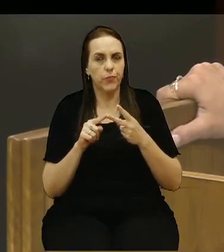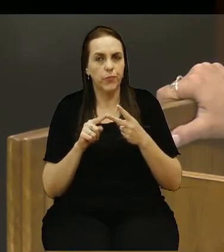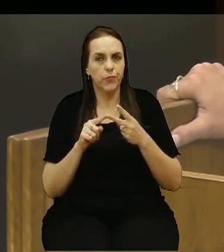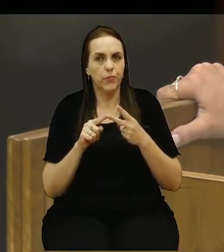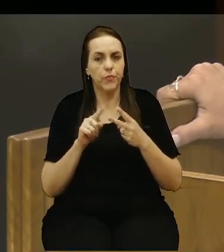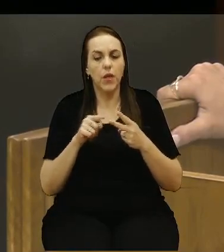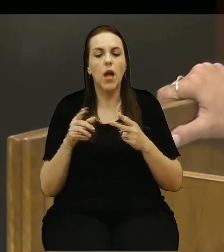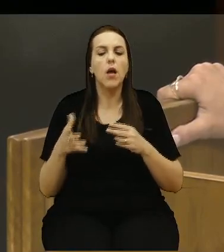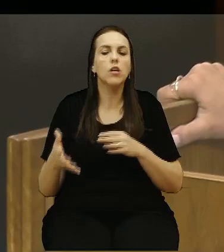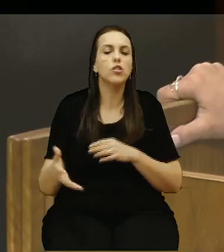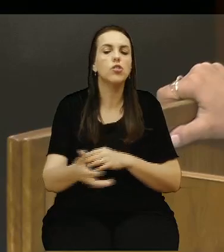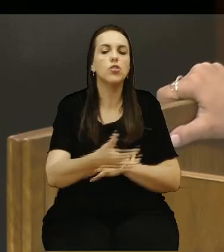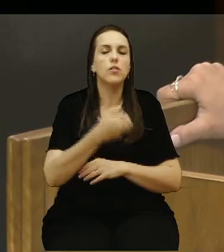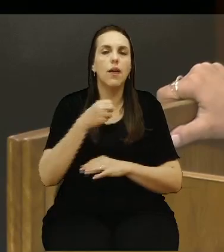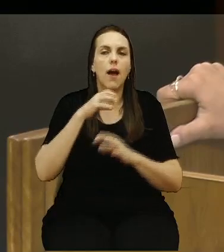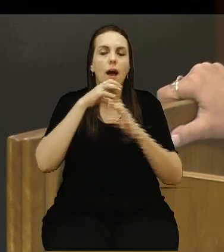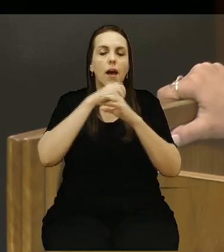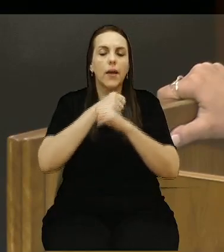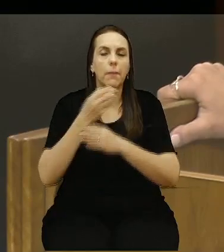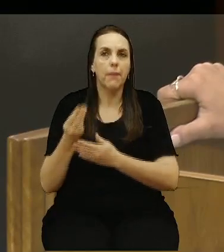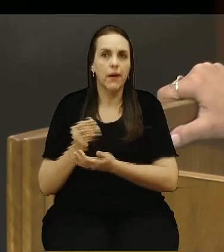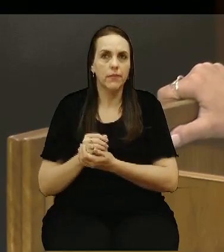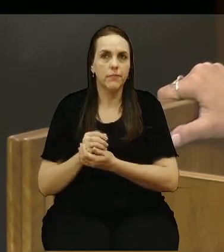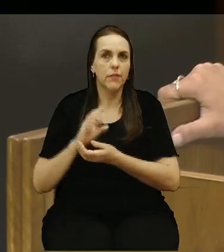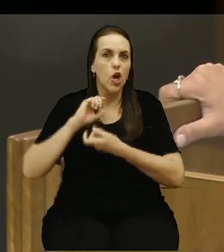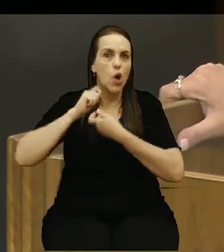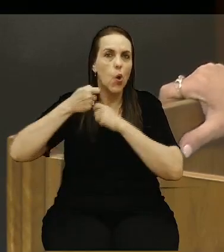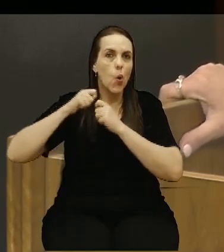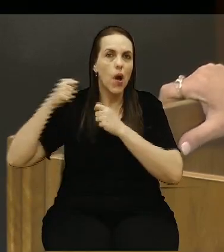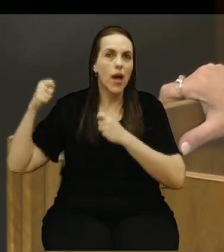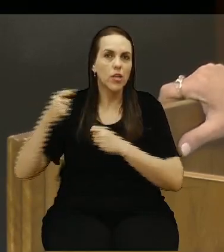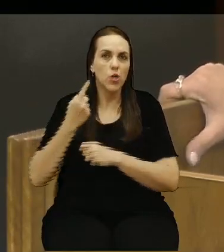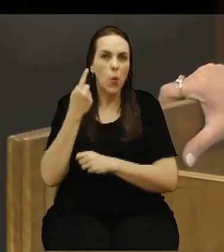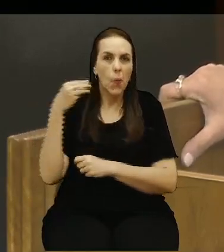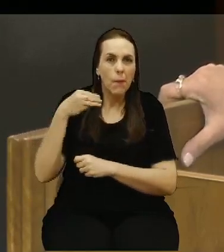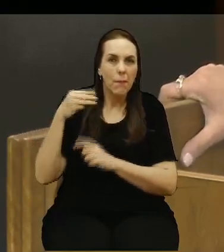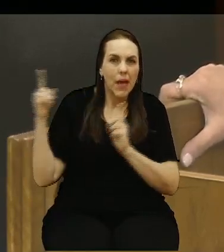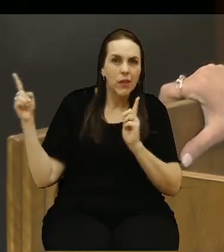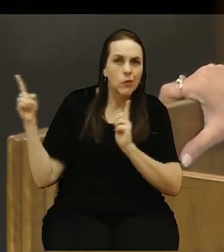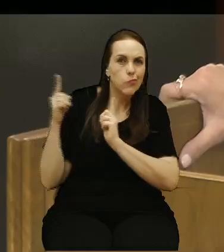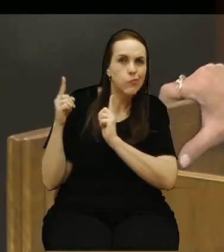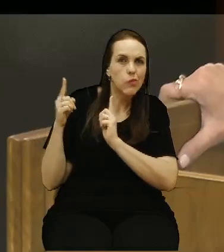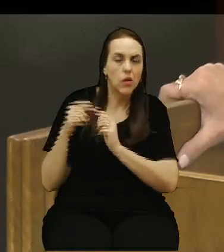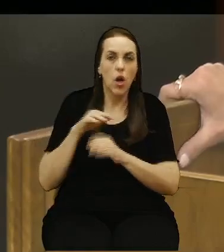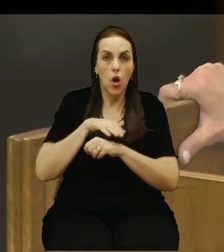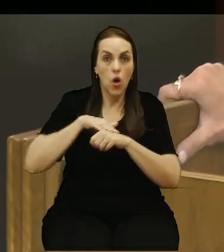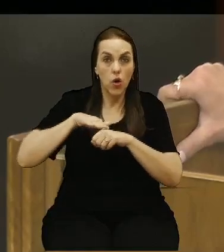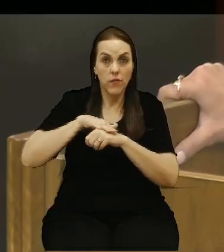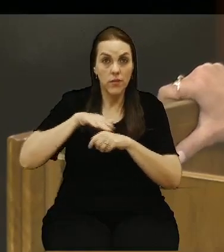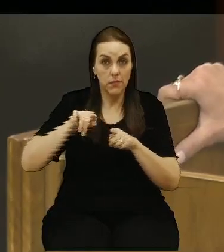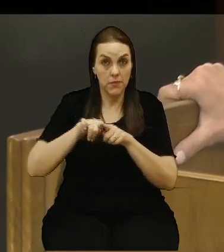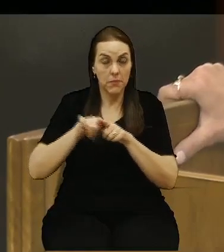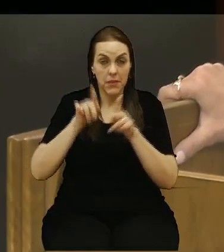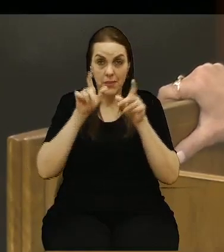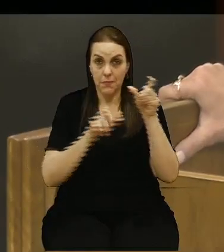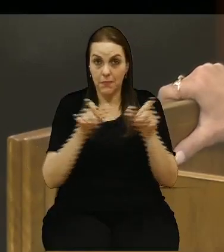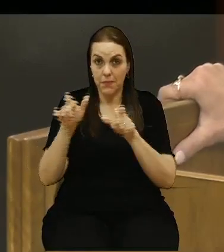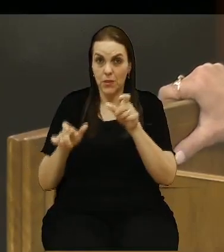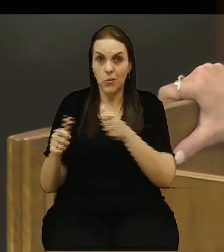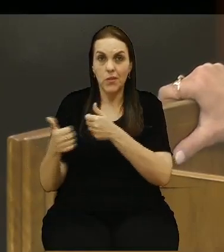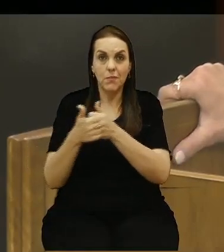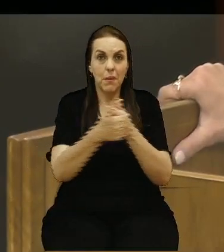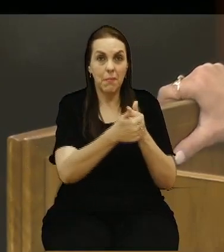retirar o animal de lá, numa corrente de menos de 1 metro. Conversamos também com o pessoal das proximidades que temos, também